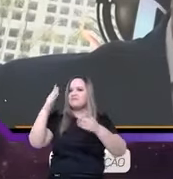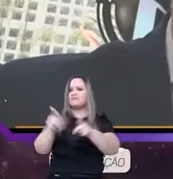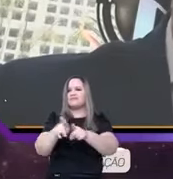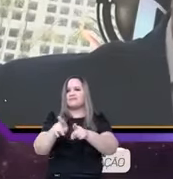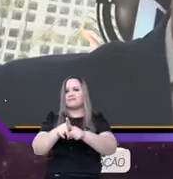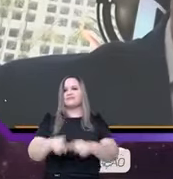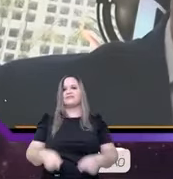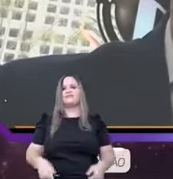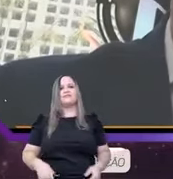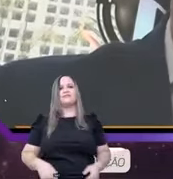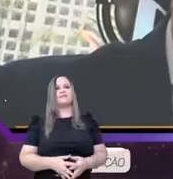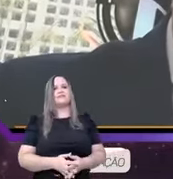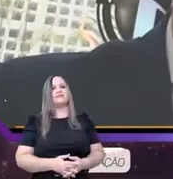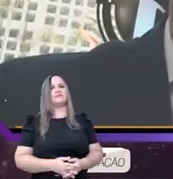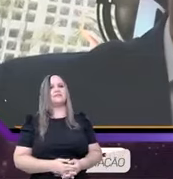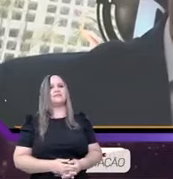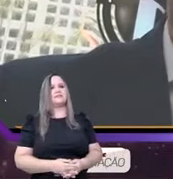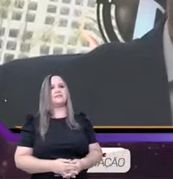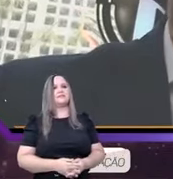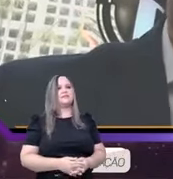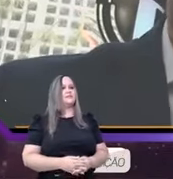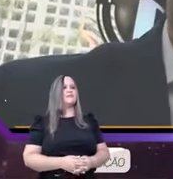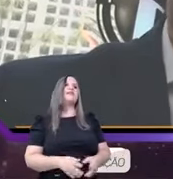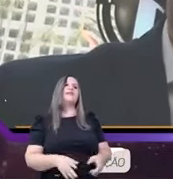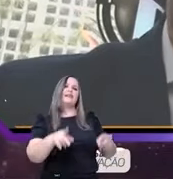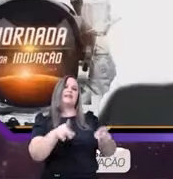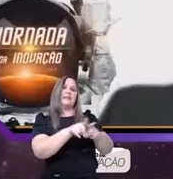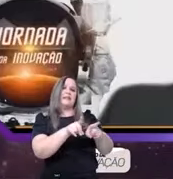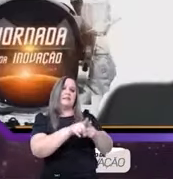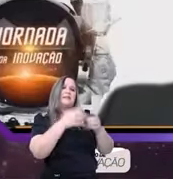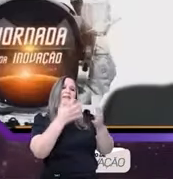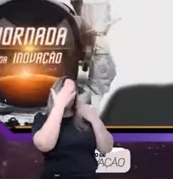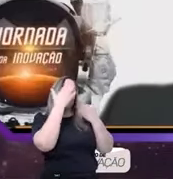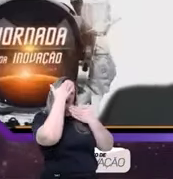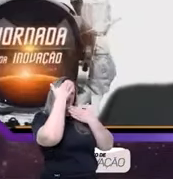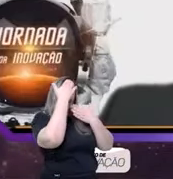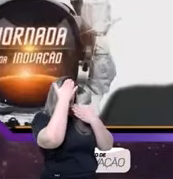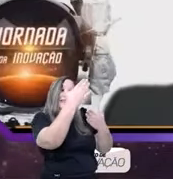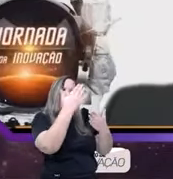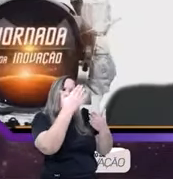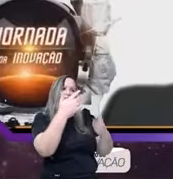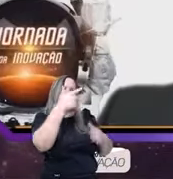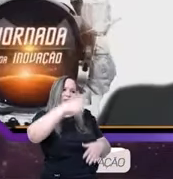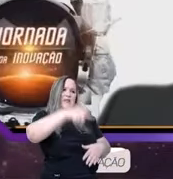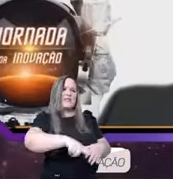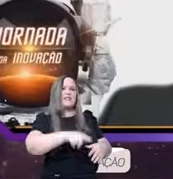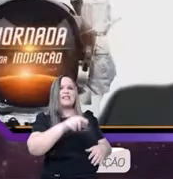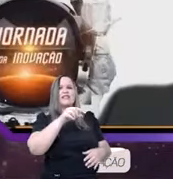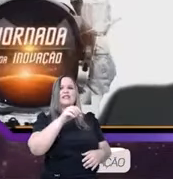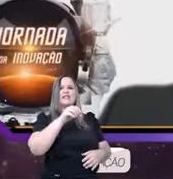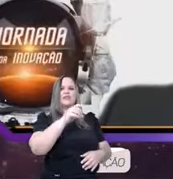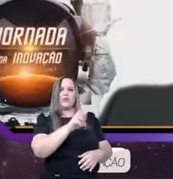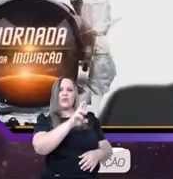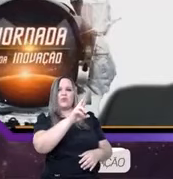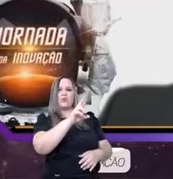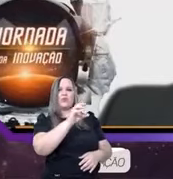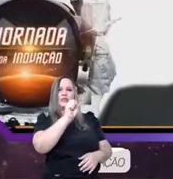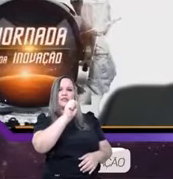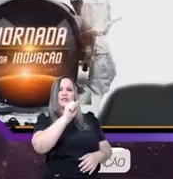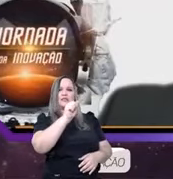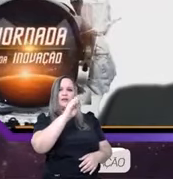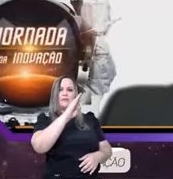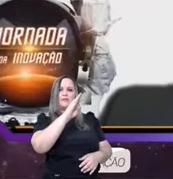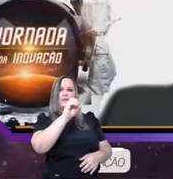encerramento. Eu só gostaria de agradecer novamente, doutor Saboia, doutor Luiz Antônio e João